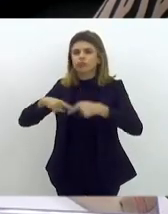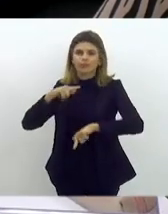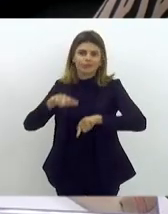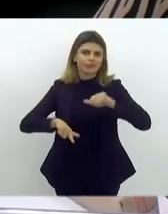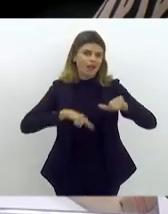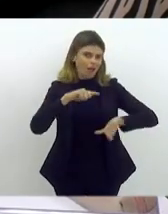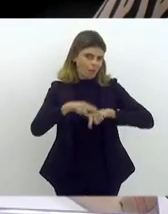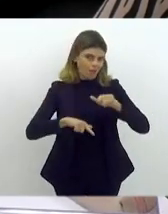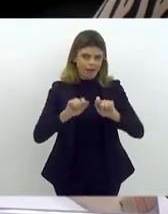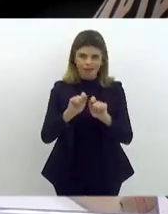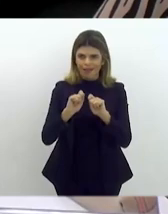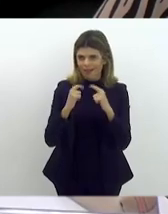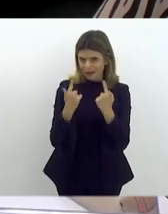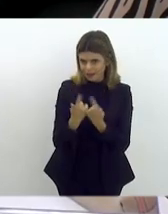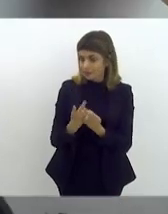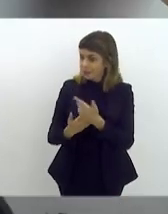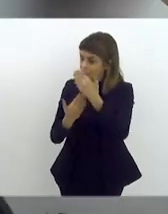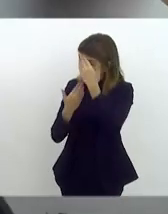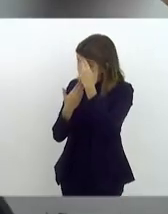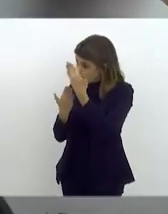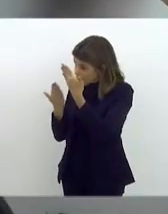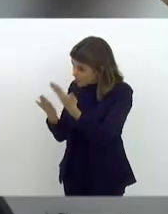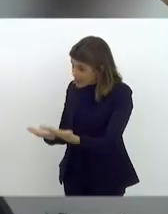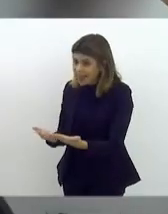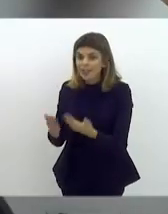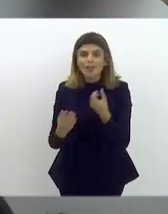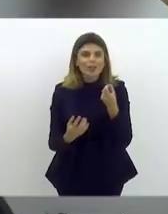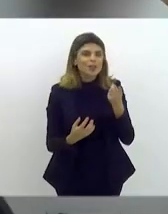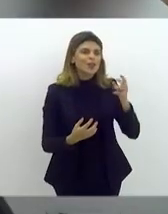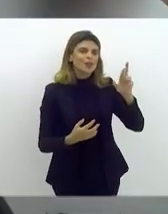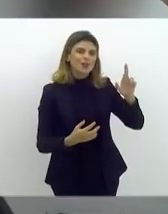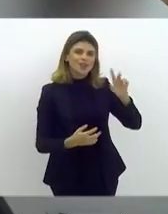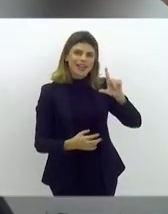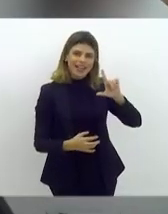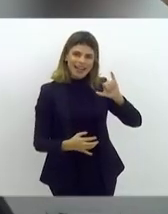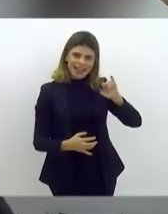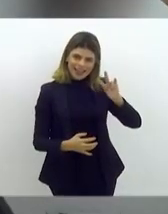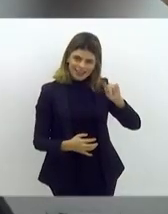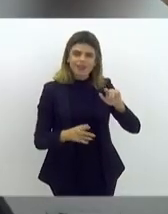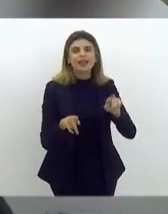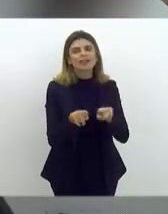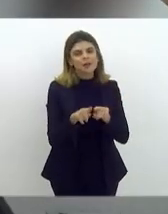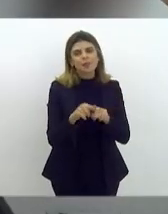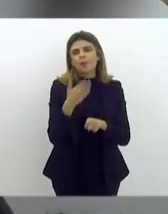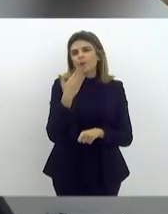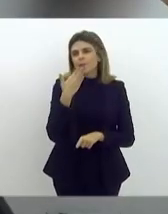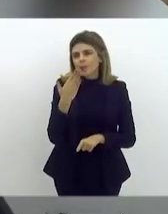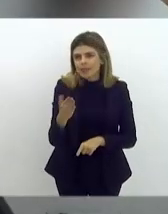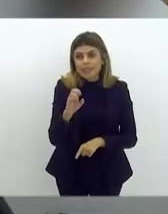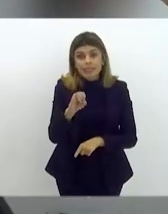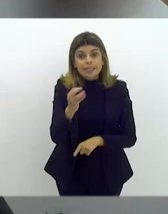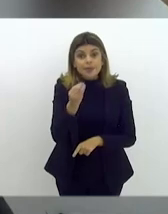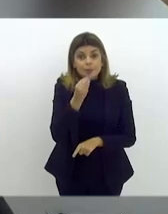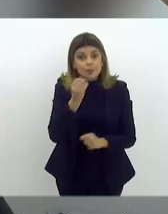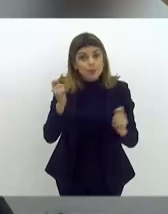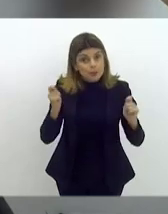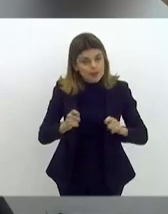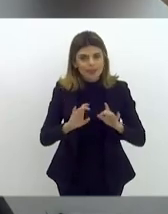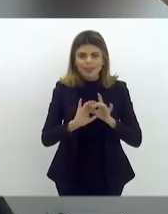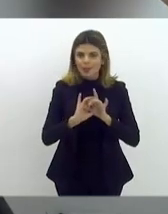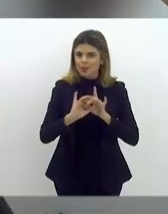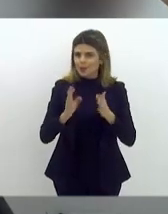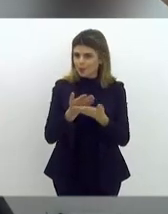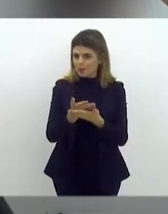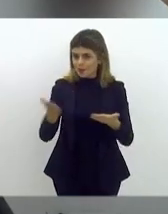aí da alerj Obrigada Dra Lívia Obrigada drible vou fazer o mesmo pedido se é possível disponibilizar